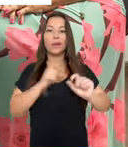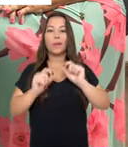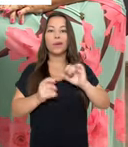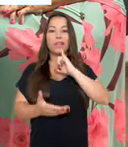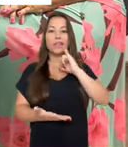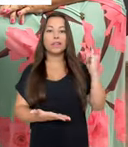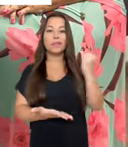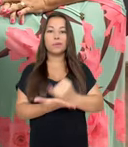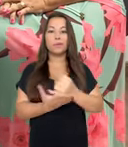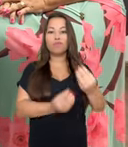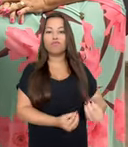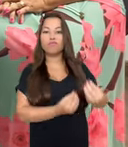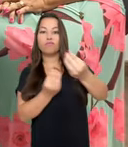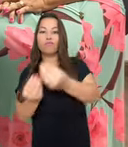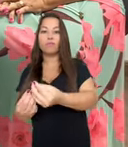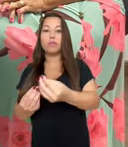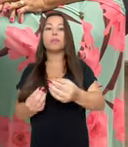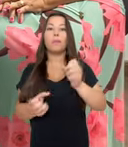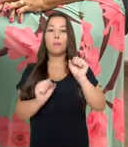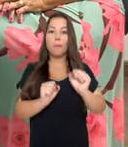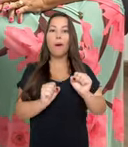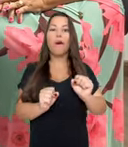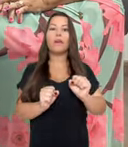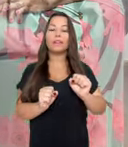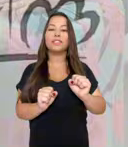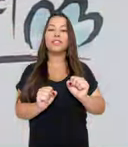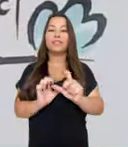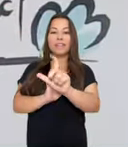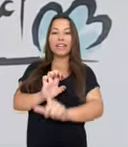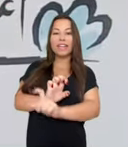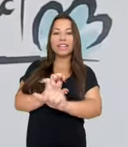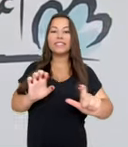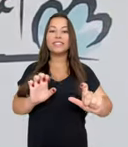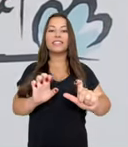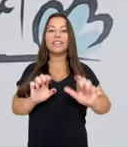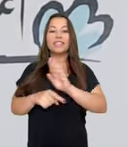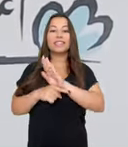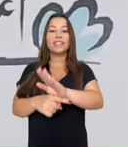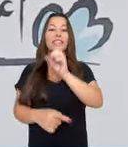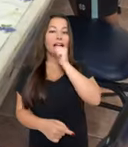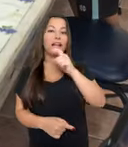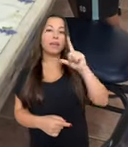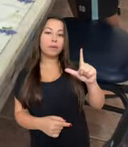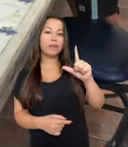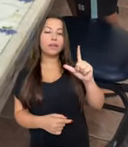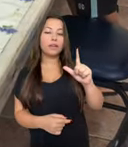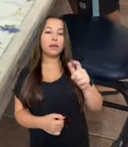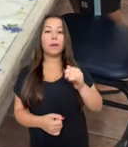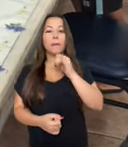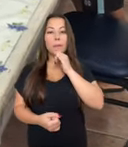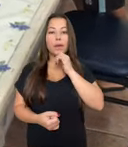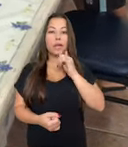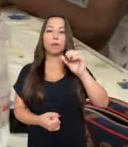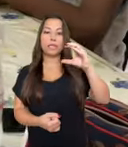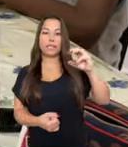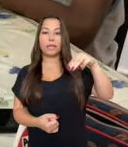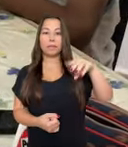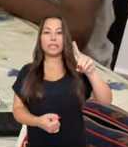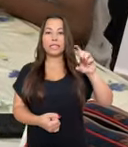saibam que eles têm como fazer a destinação direta para entidades assistenciais de Limeira, que é